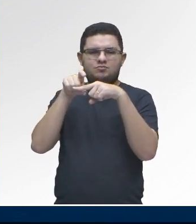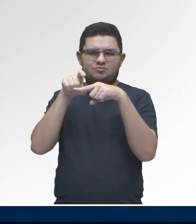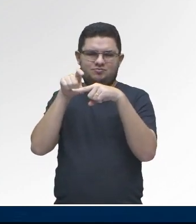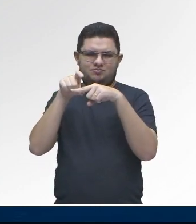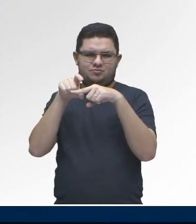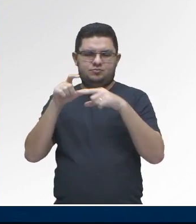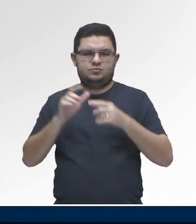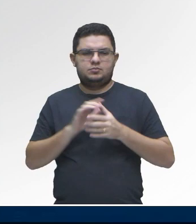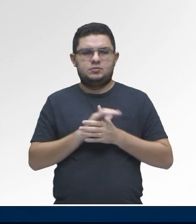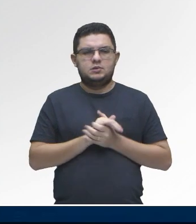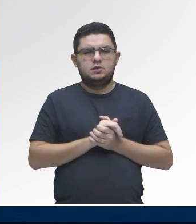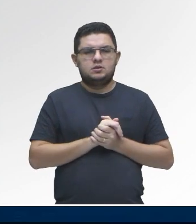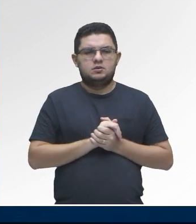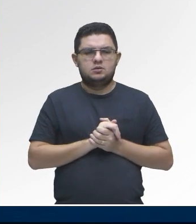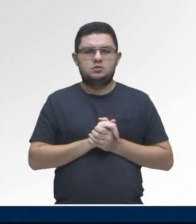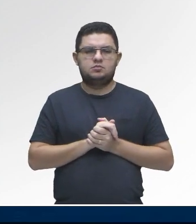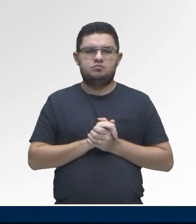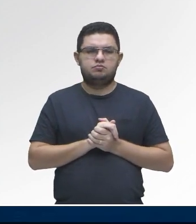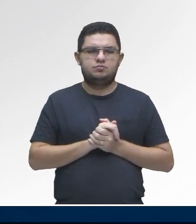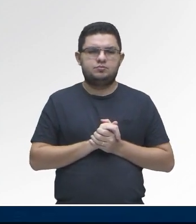Então, como é que nós resolvemos?